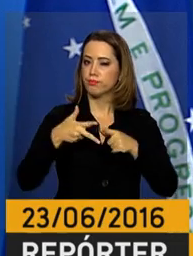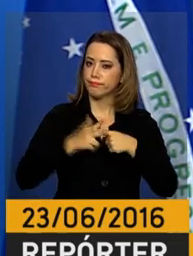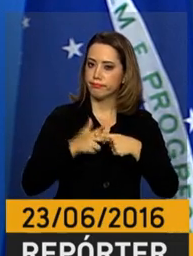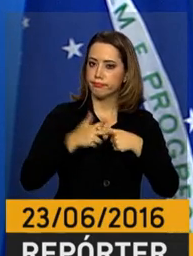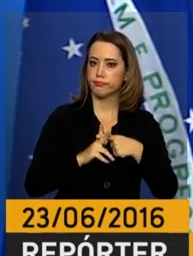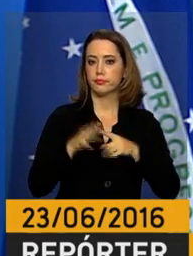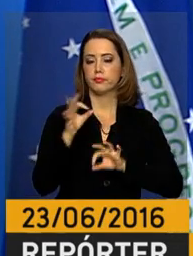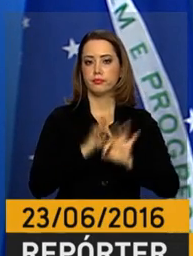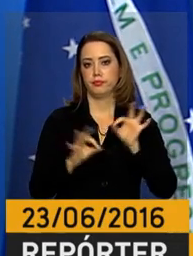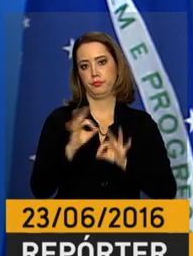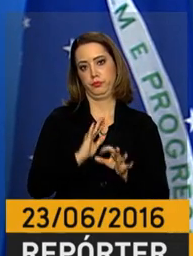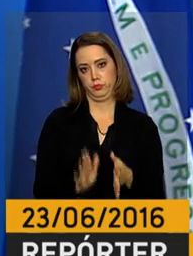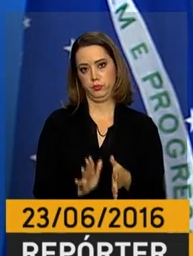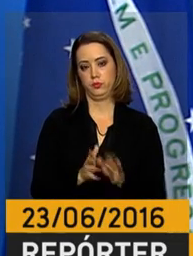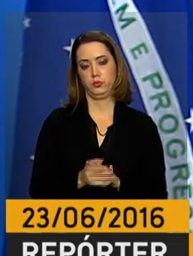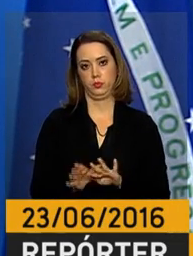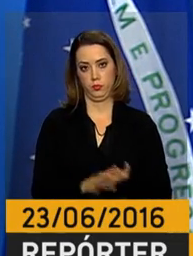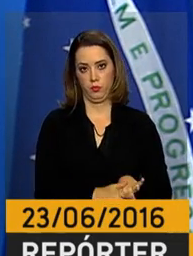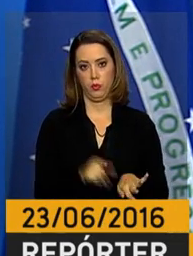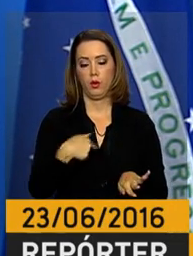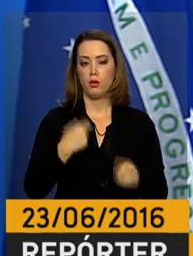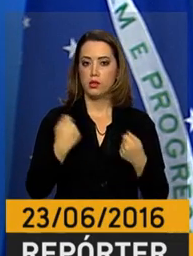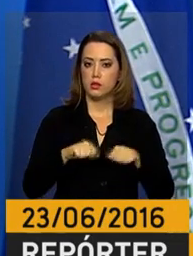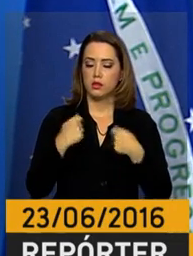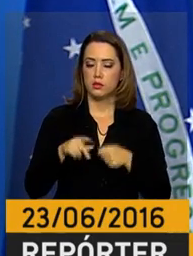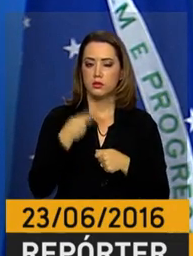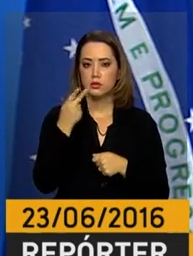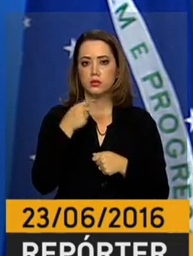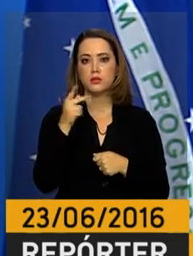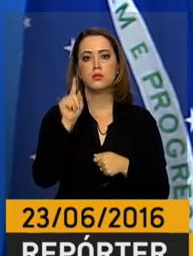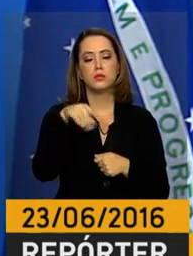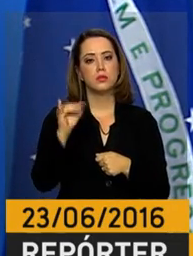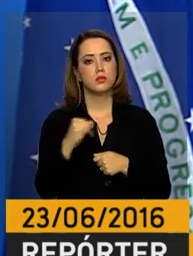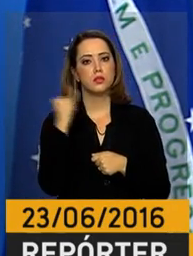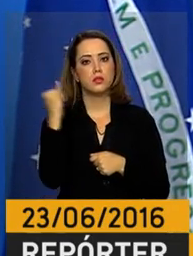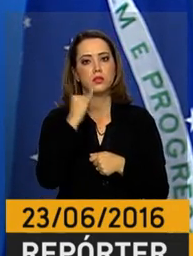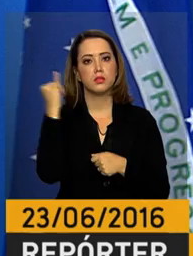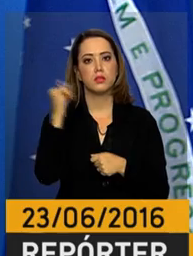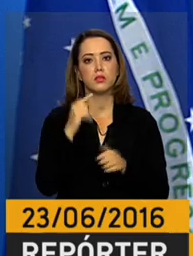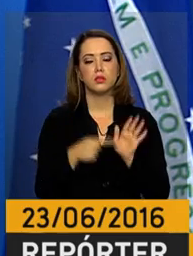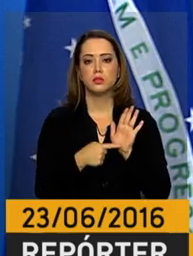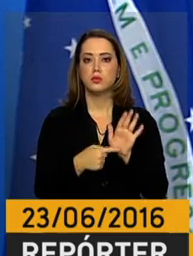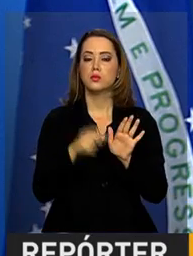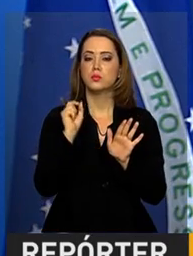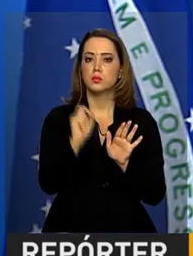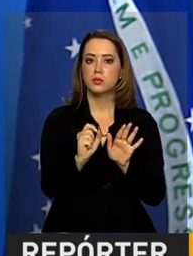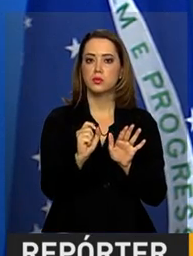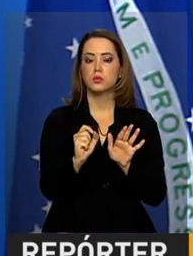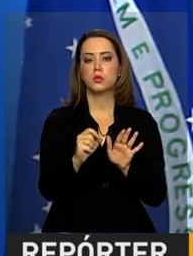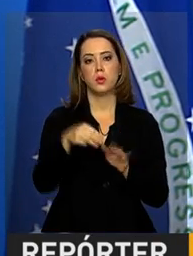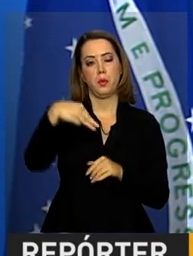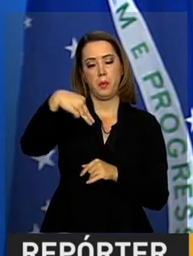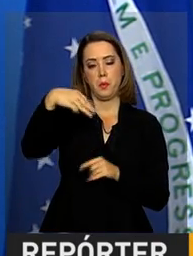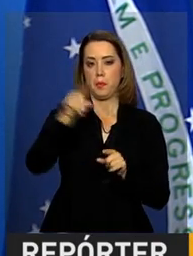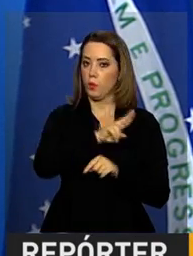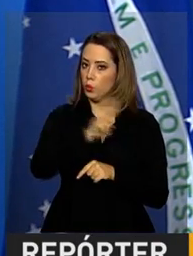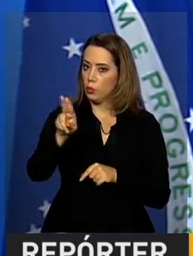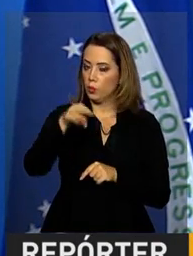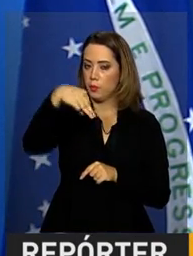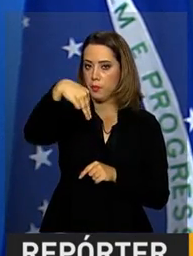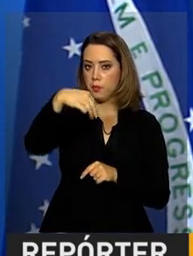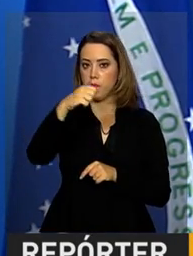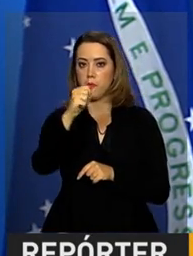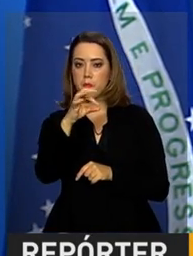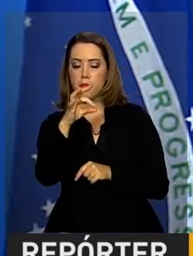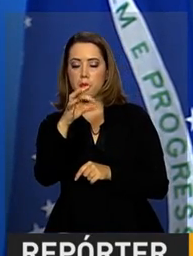sanção é preciso desde logo realçar a importância da disciplina normativa do mandado de injunção o